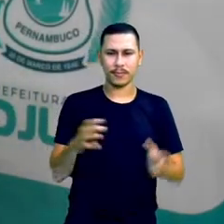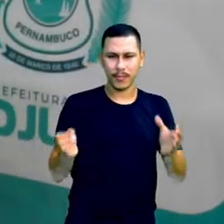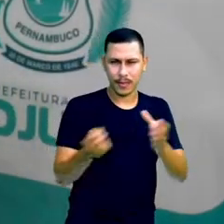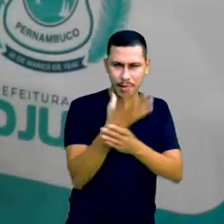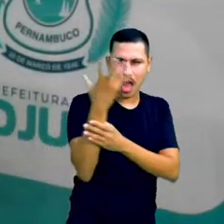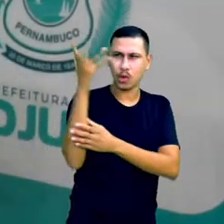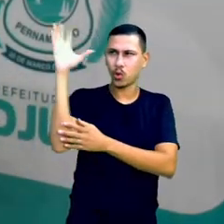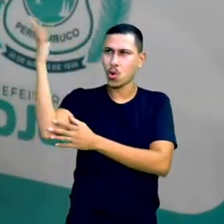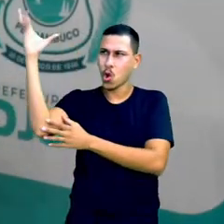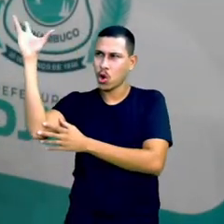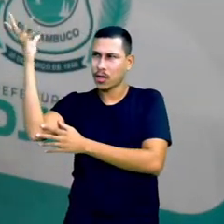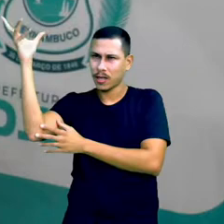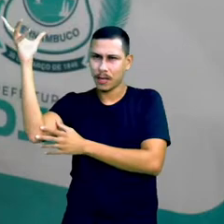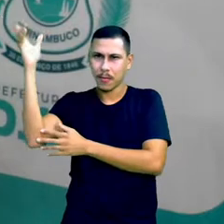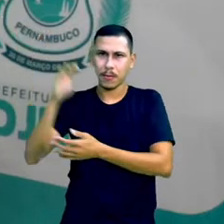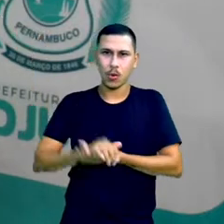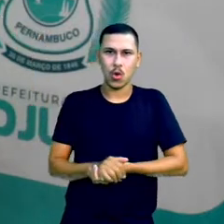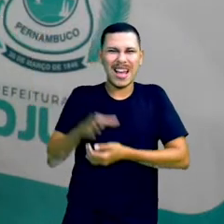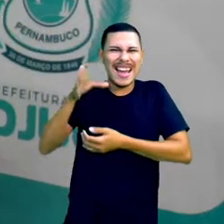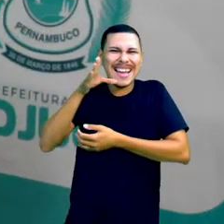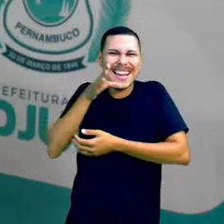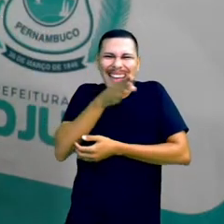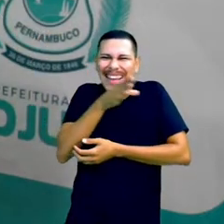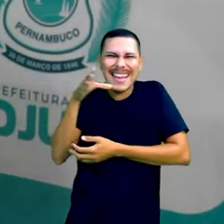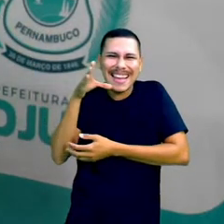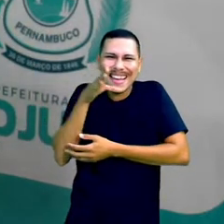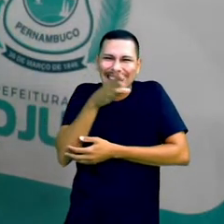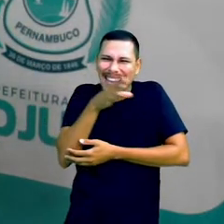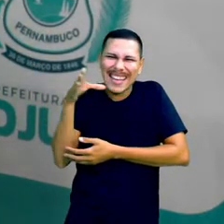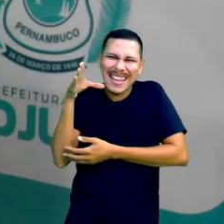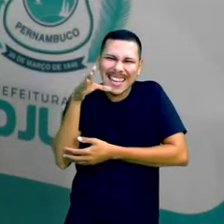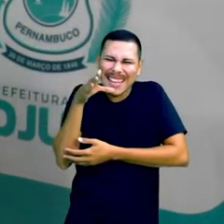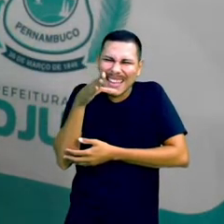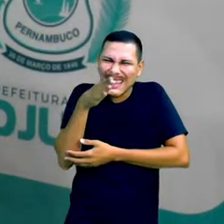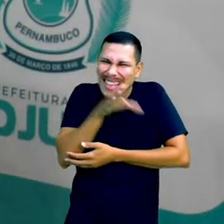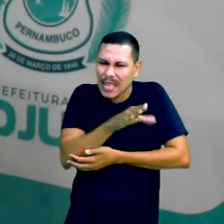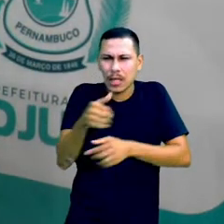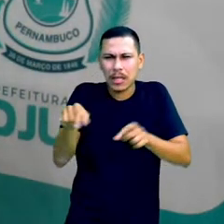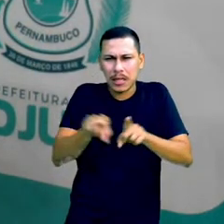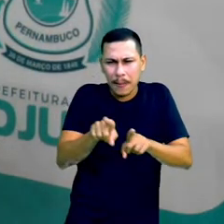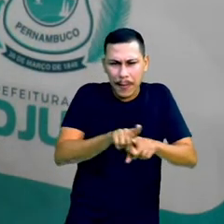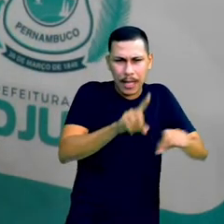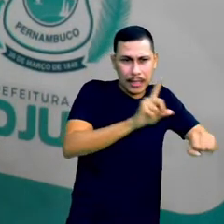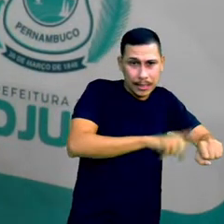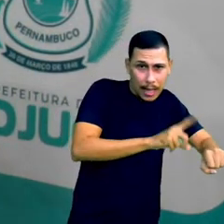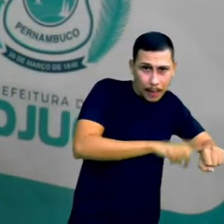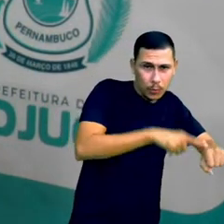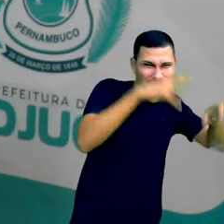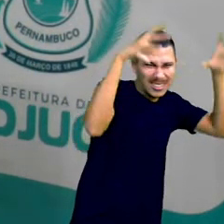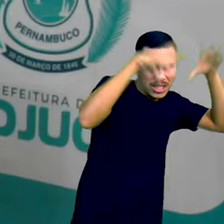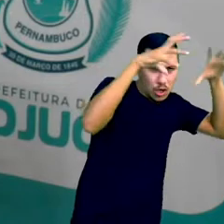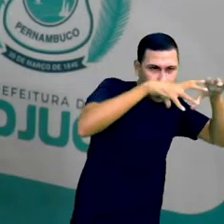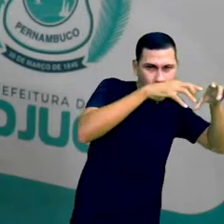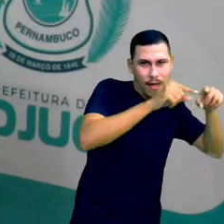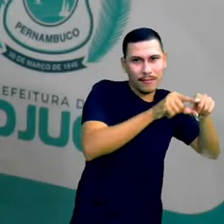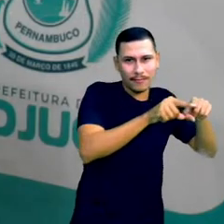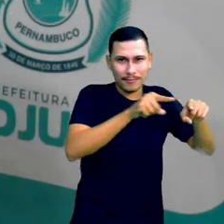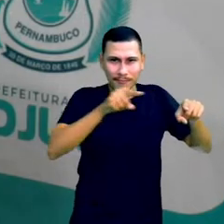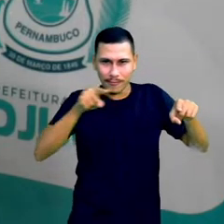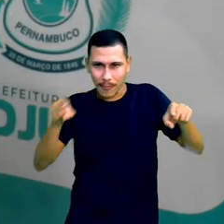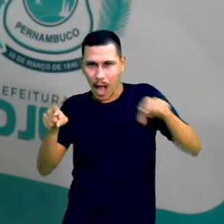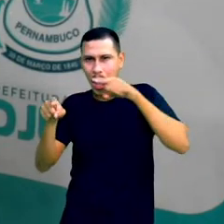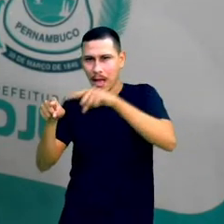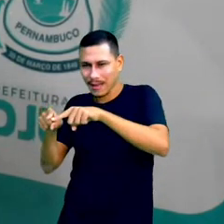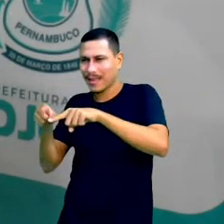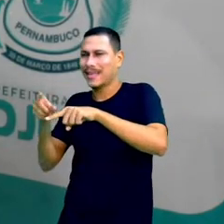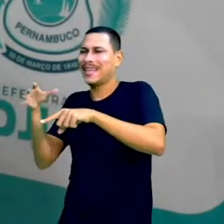por elevadas temperaturas, uma sucessão de períodos de chuva e de estiagem, tem um